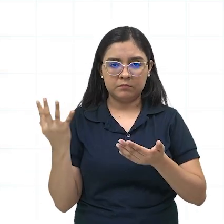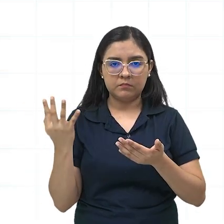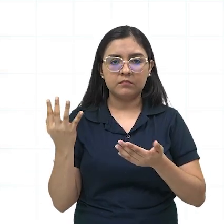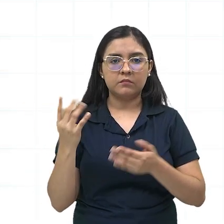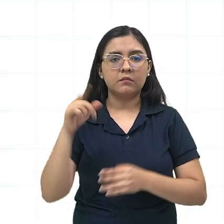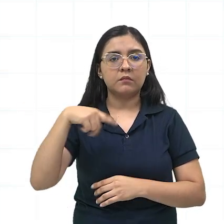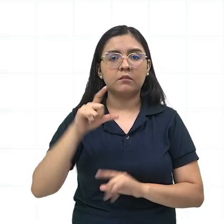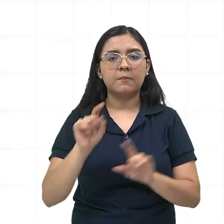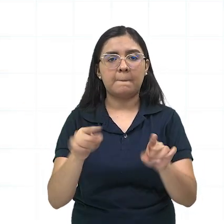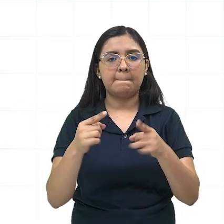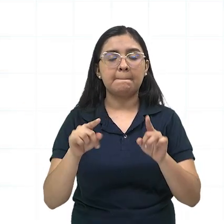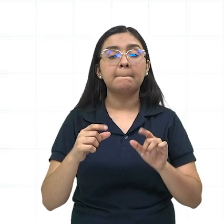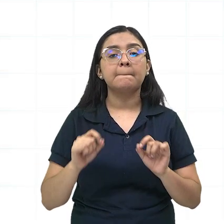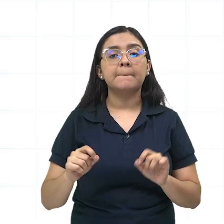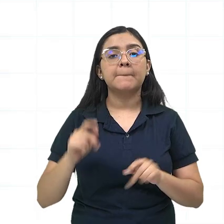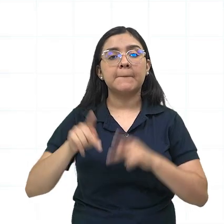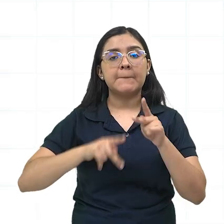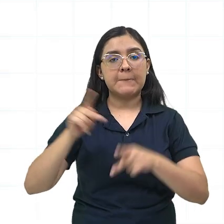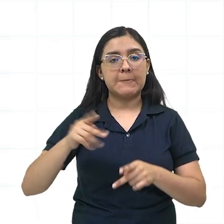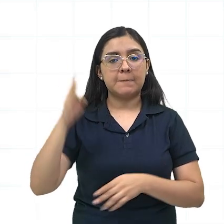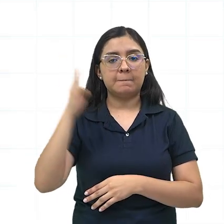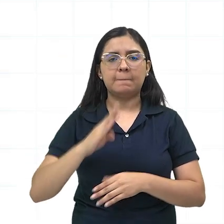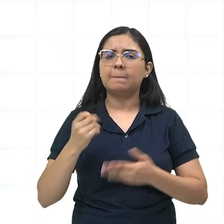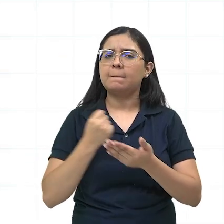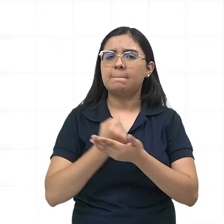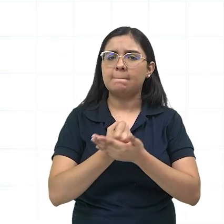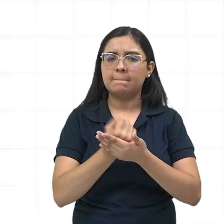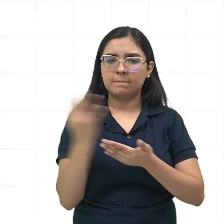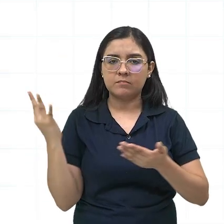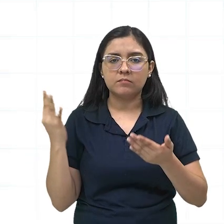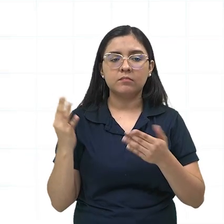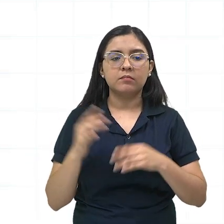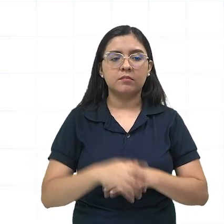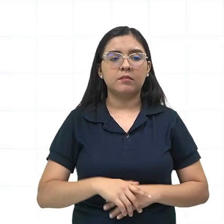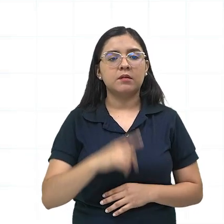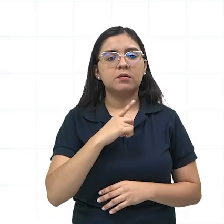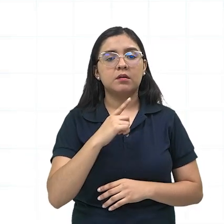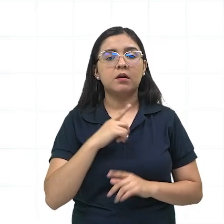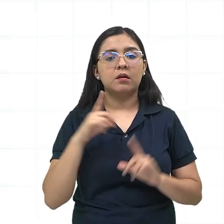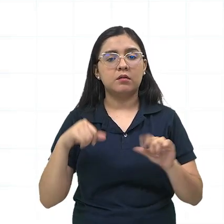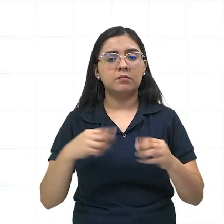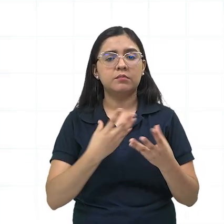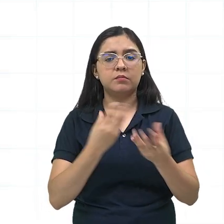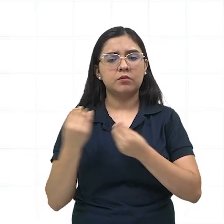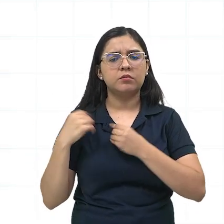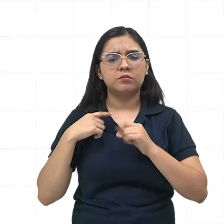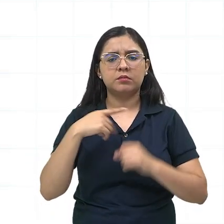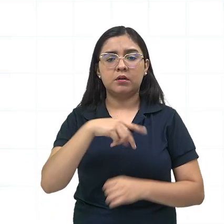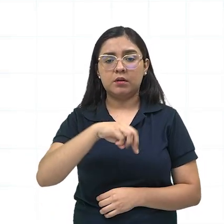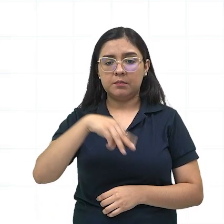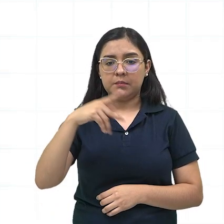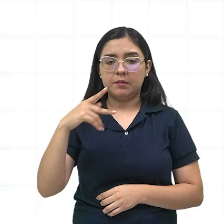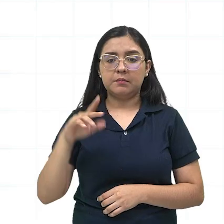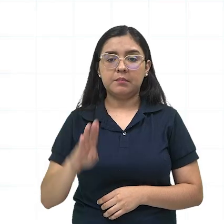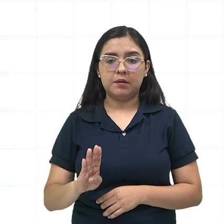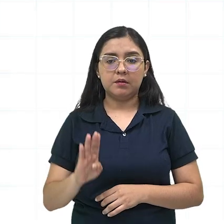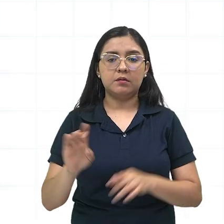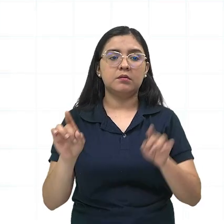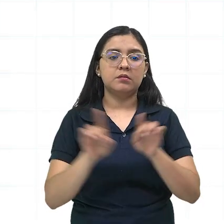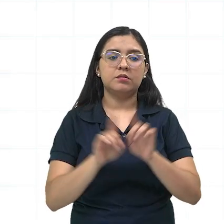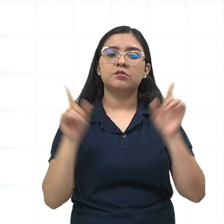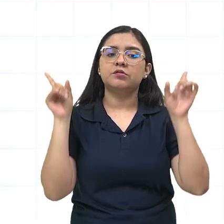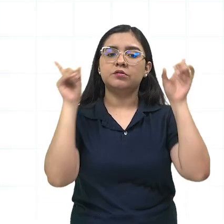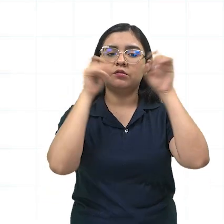diversidade. A nossa música popular brasileira, ela é diversa, né? São muitos os nomes da MPB,